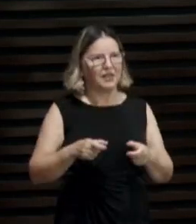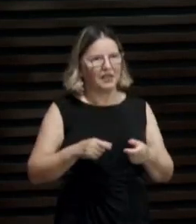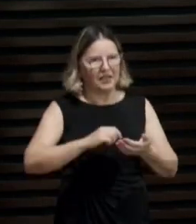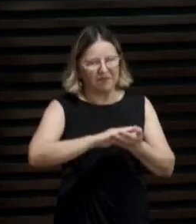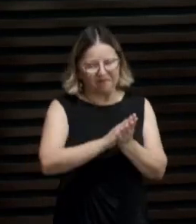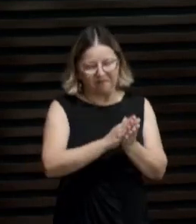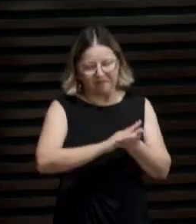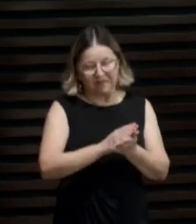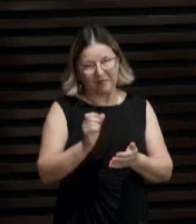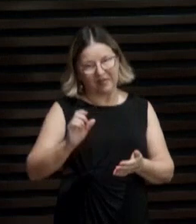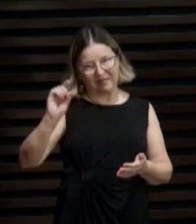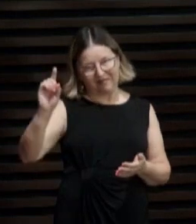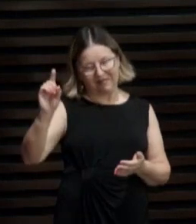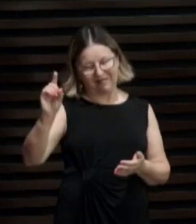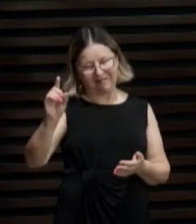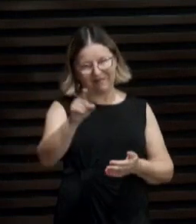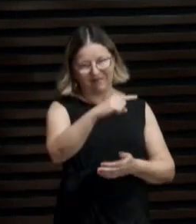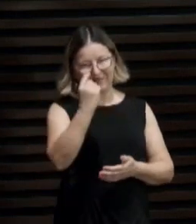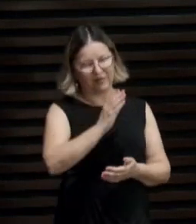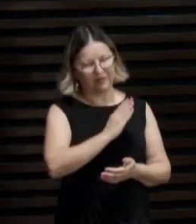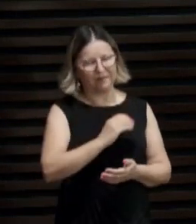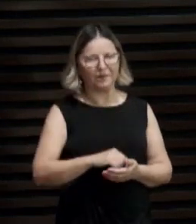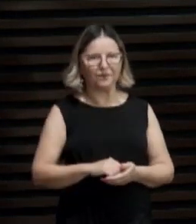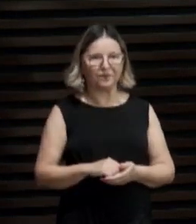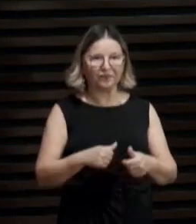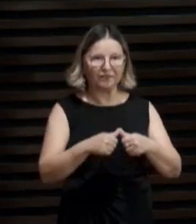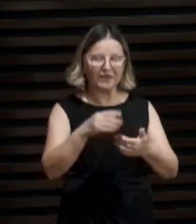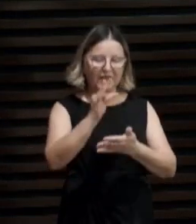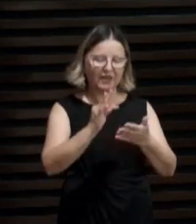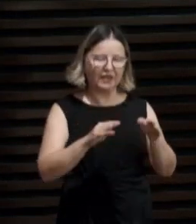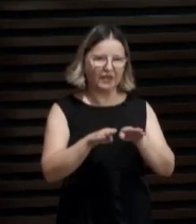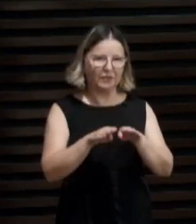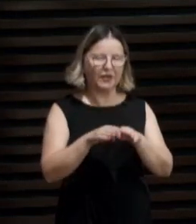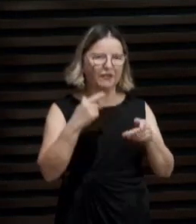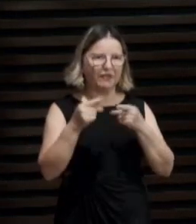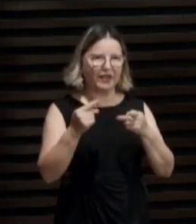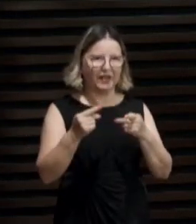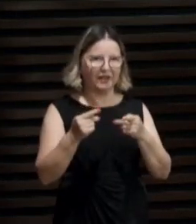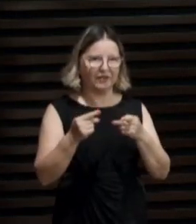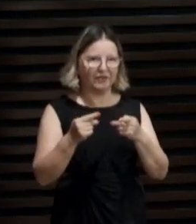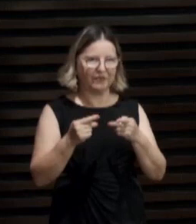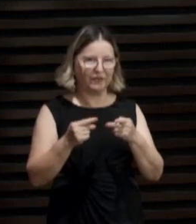se torna infrutífera no nosso coração. Esse mesmo texto diz também da carne, que a carne é inimiga, a